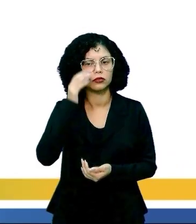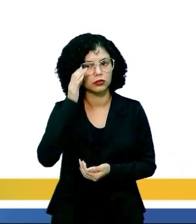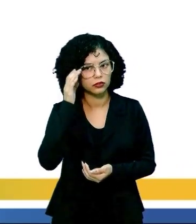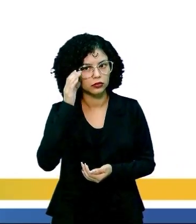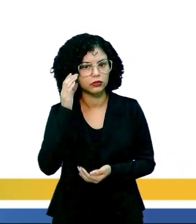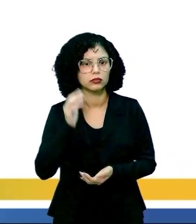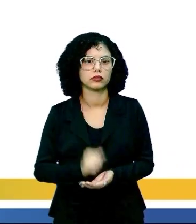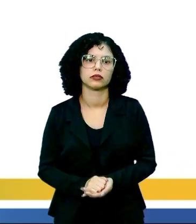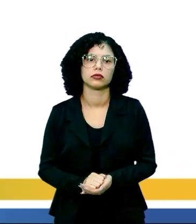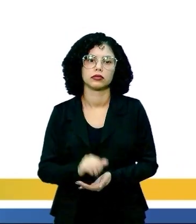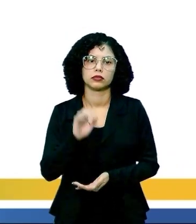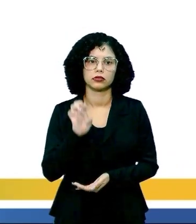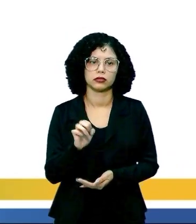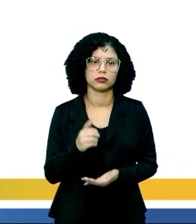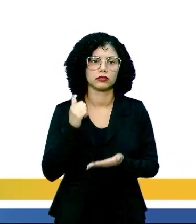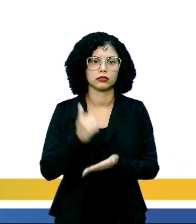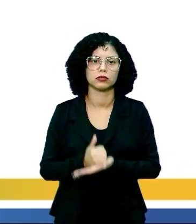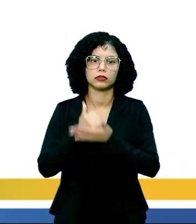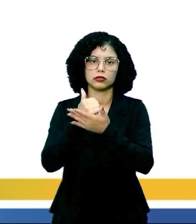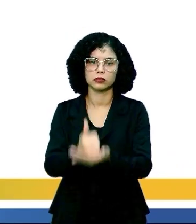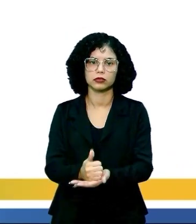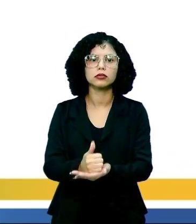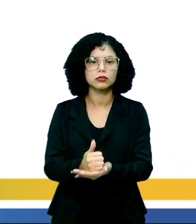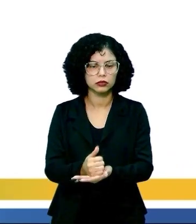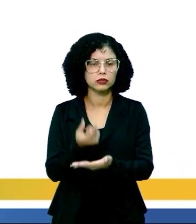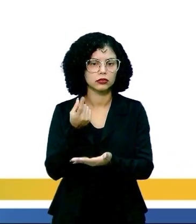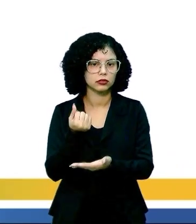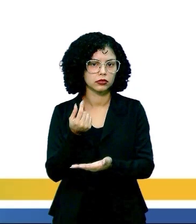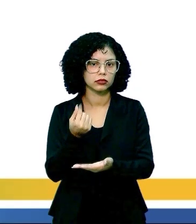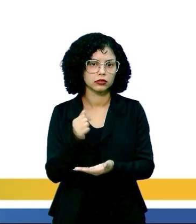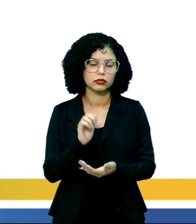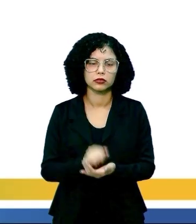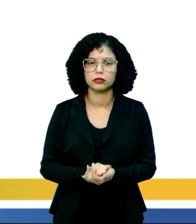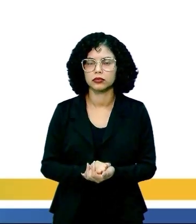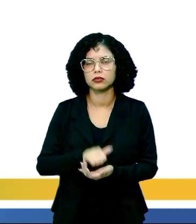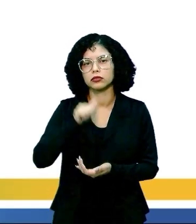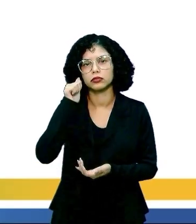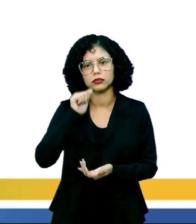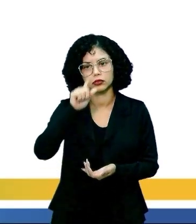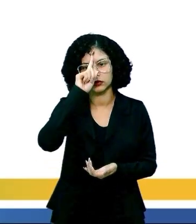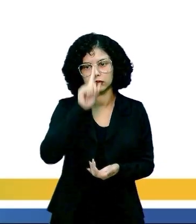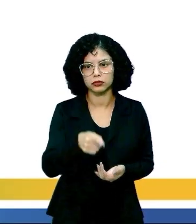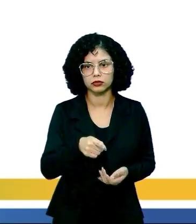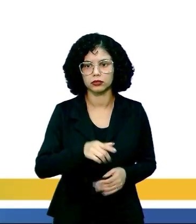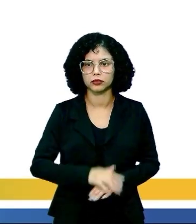voto consciente e letra E, apoio financeiro